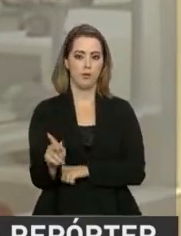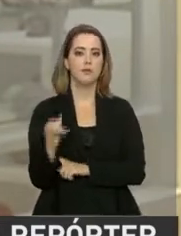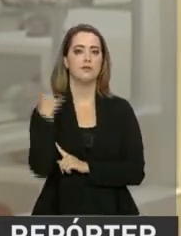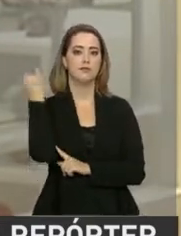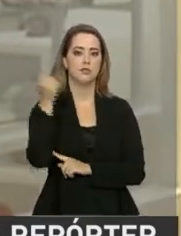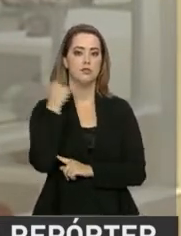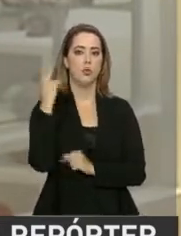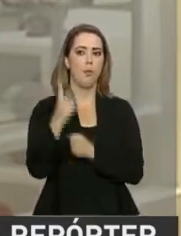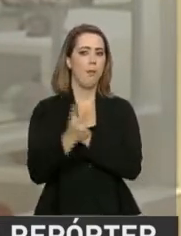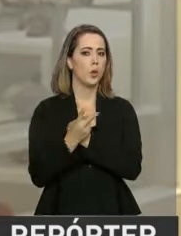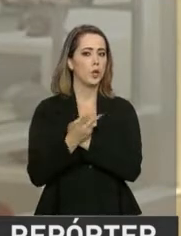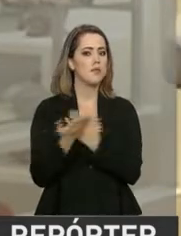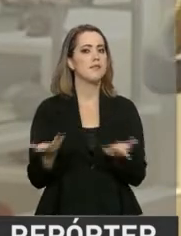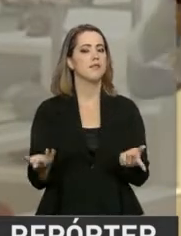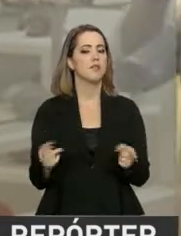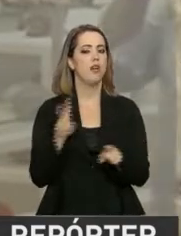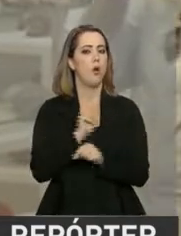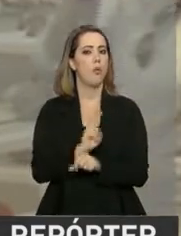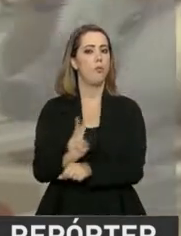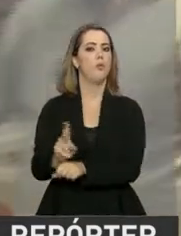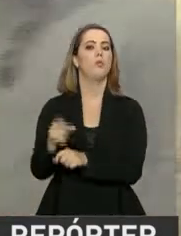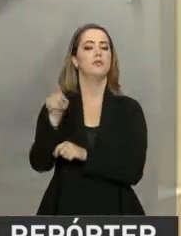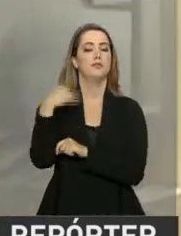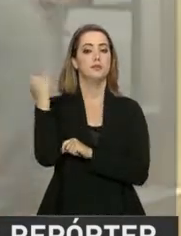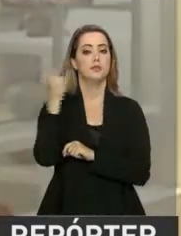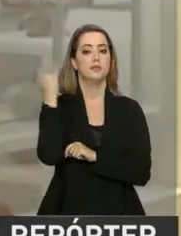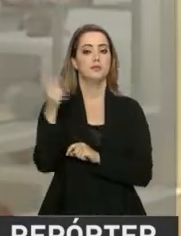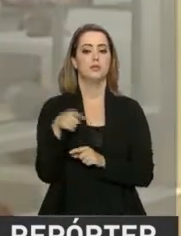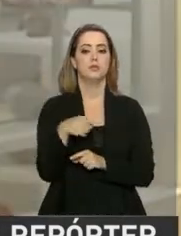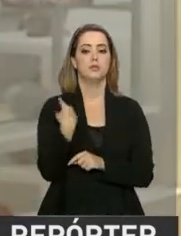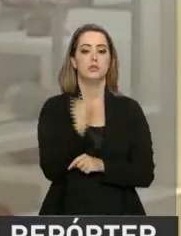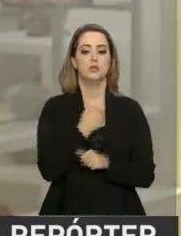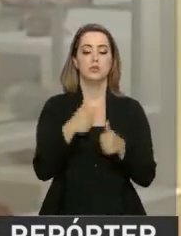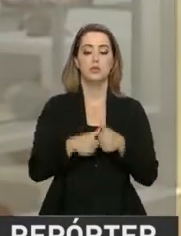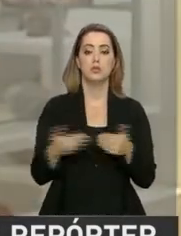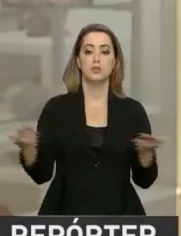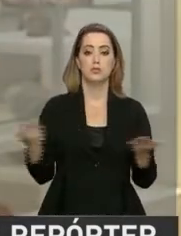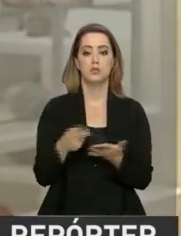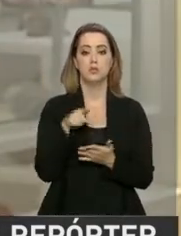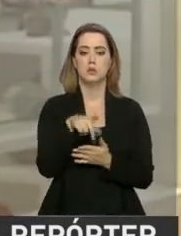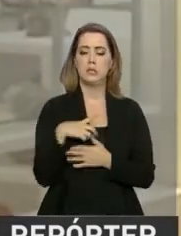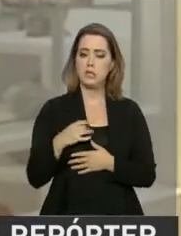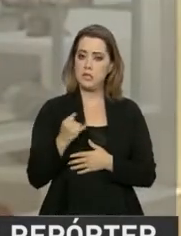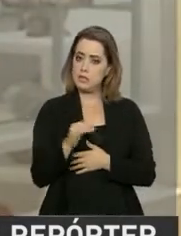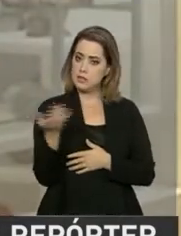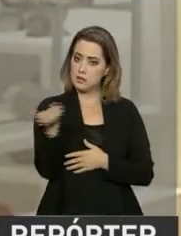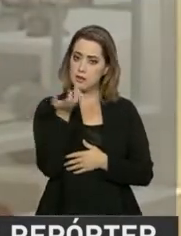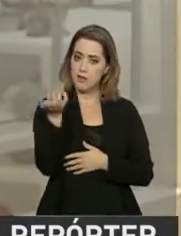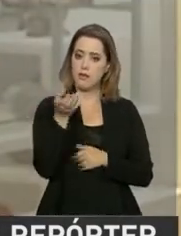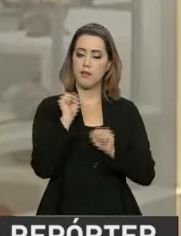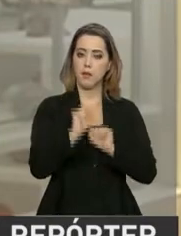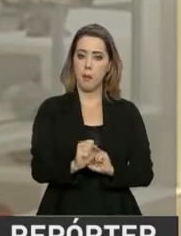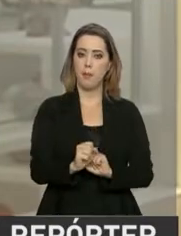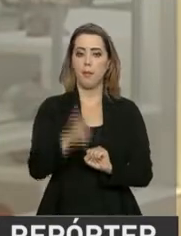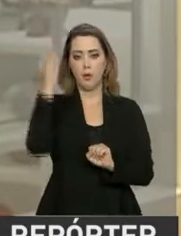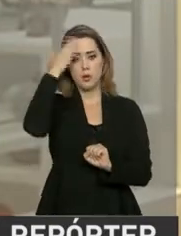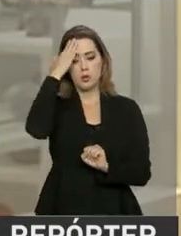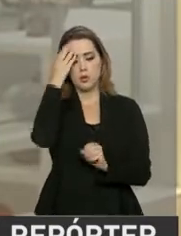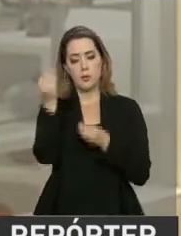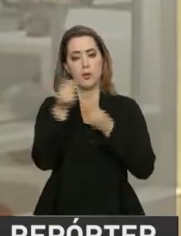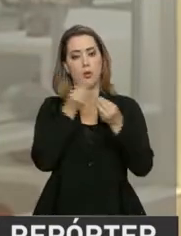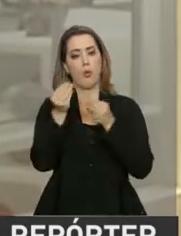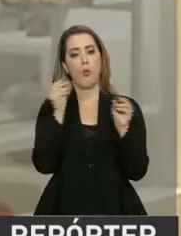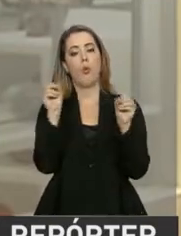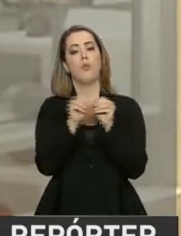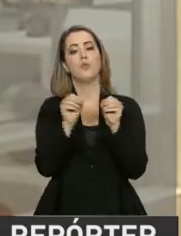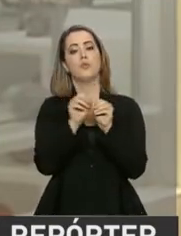ter uma cobertura de previdência social. Então nós estamos aqui, aqueles que assim o desejarem, receberem a orientação de